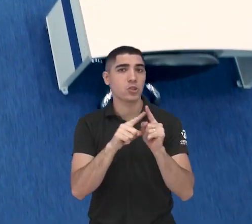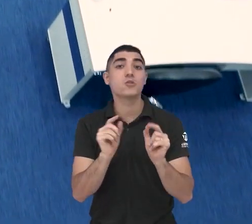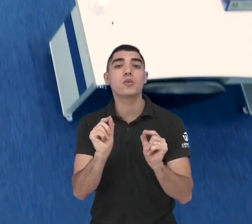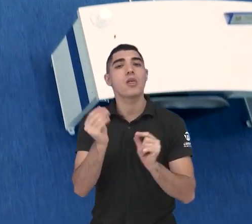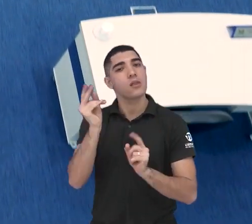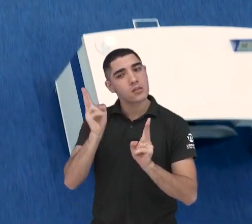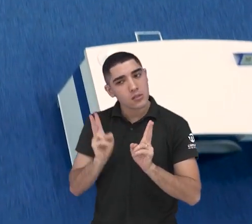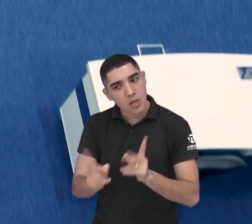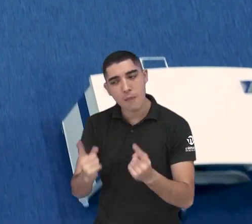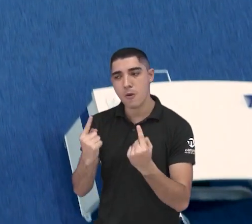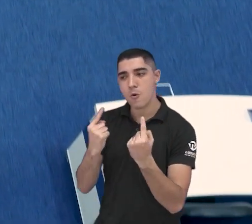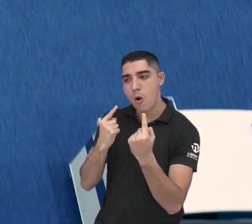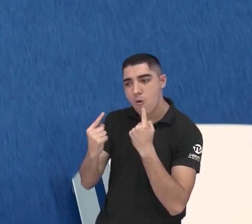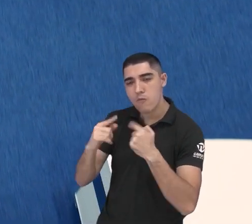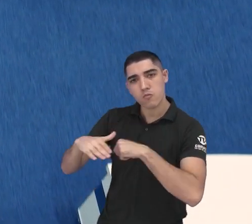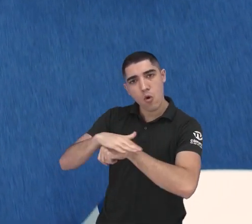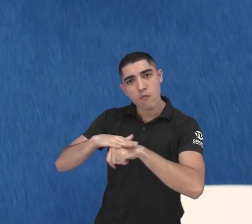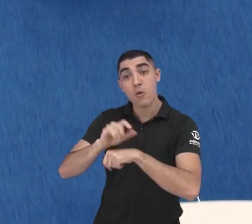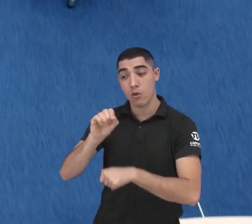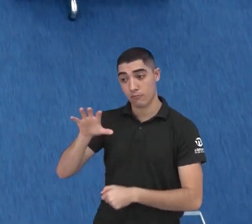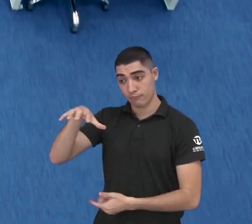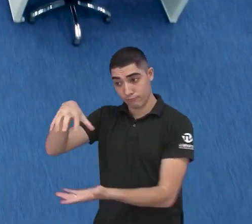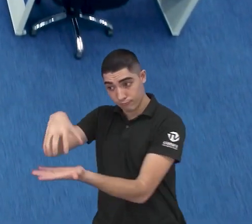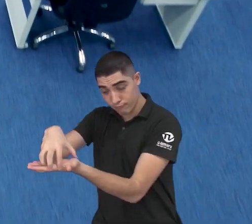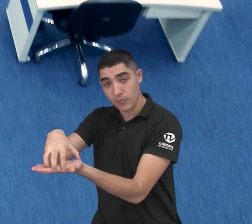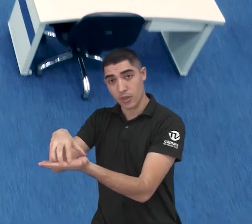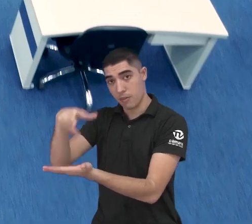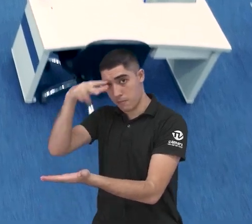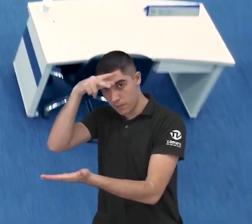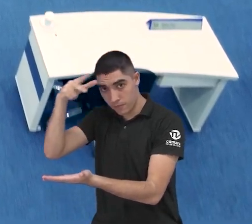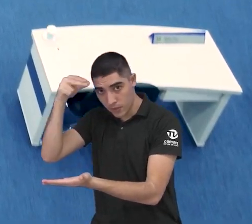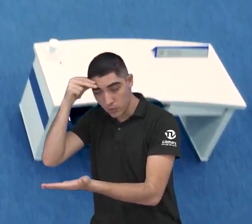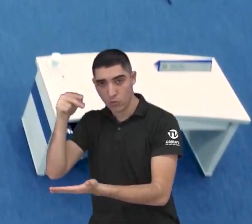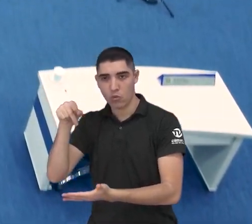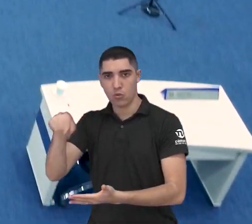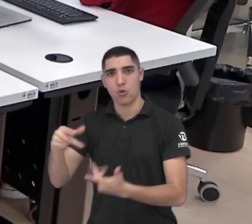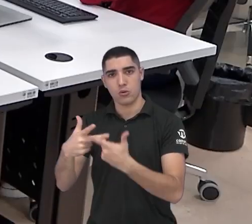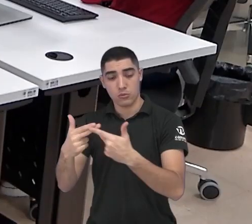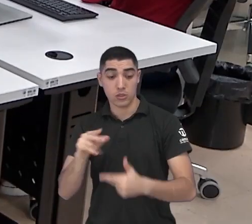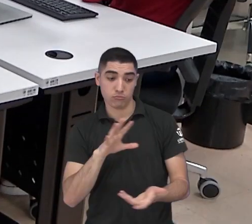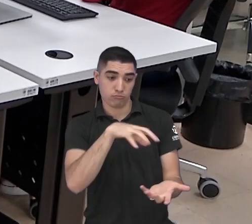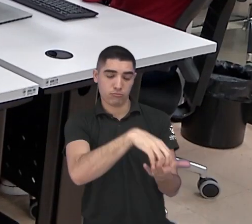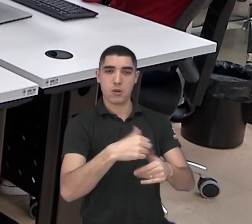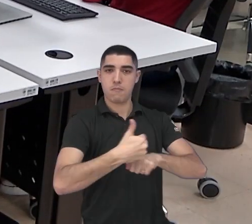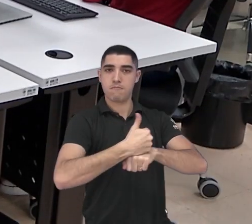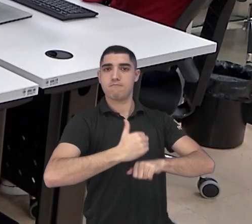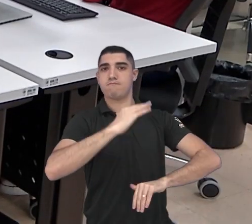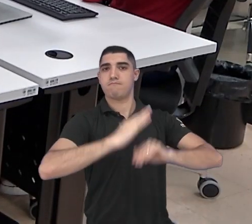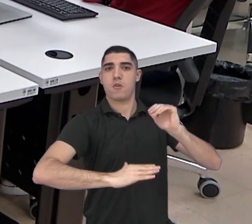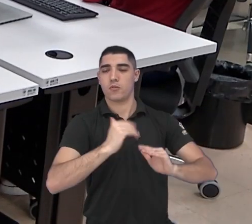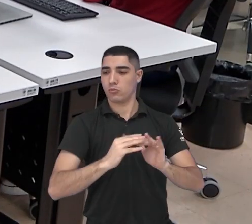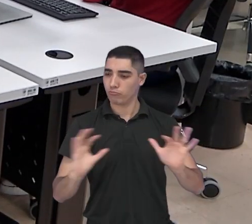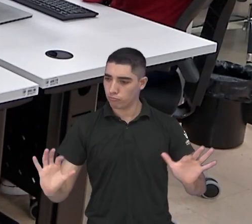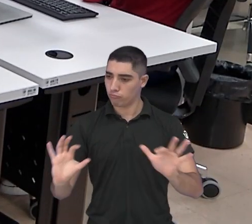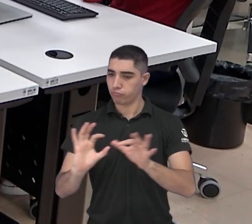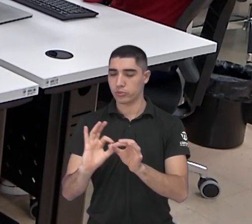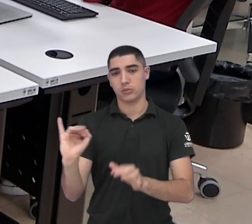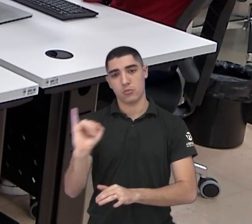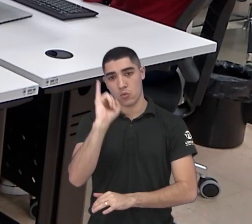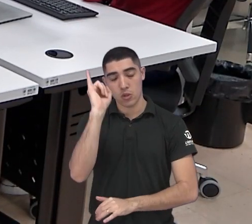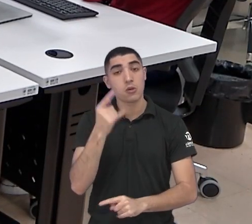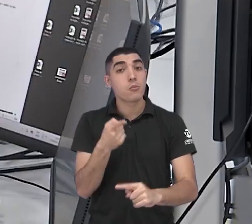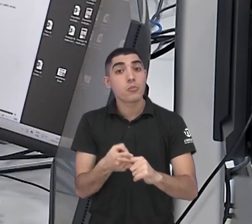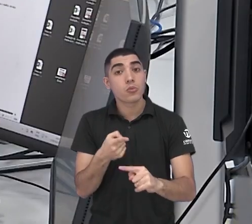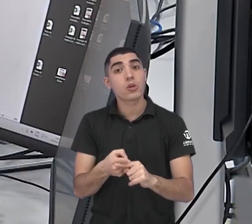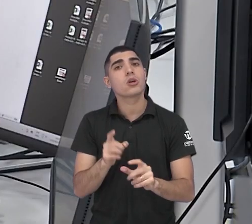propostas criar um canal de diálogo entre o poder público e especialistas, para propor soluções que buscam